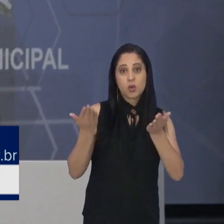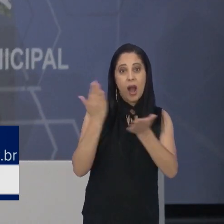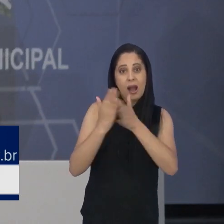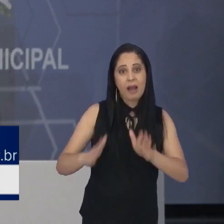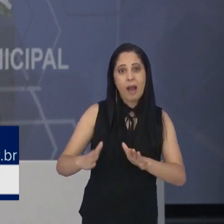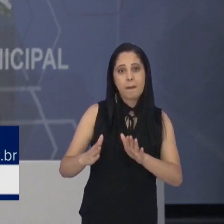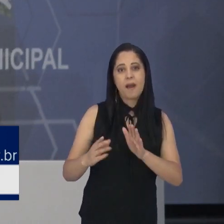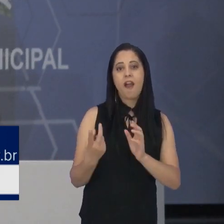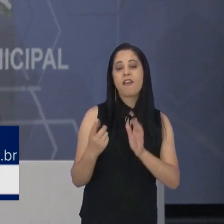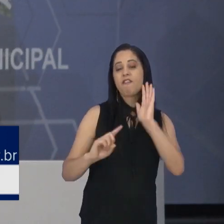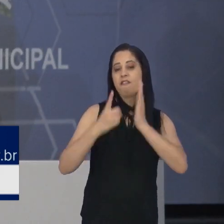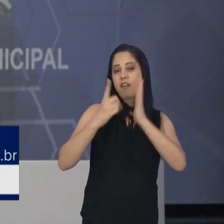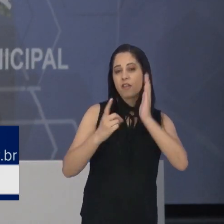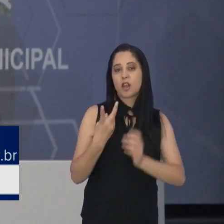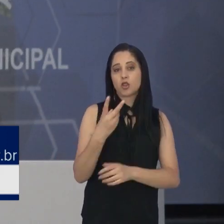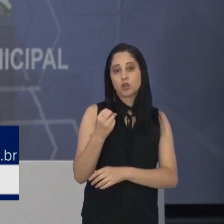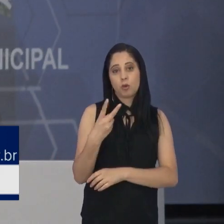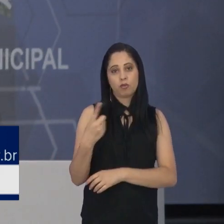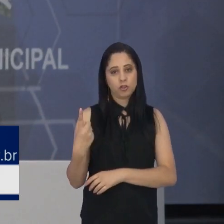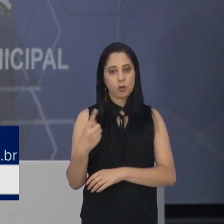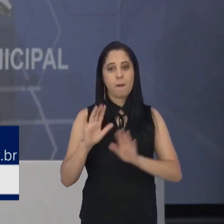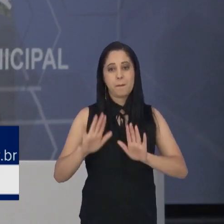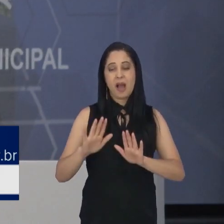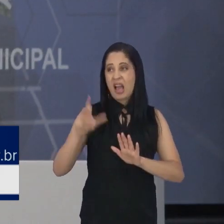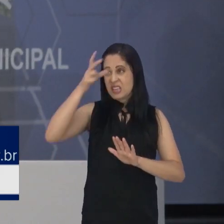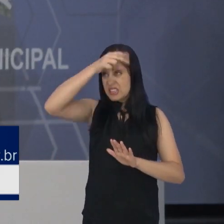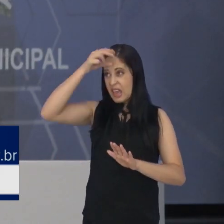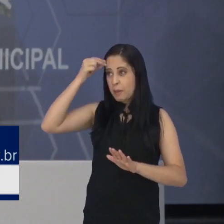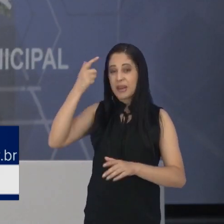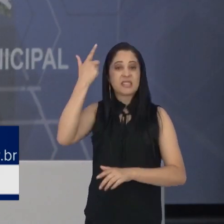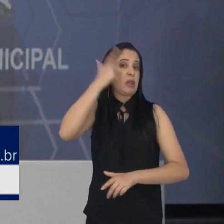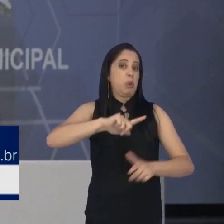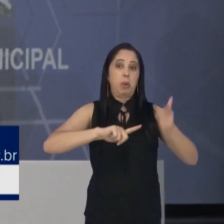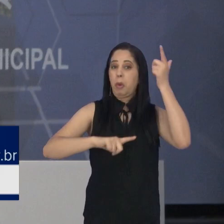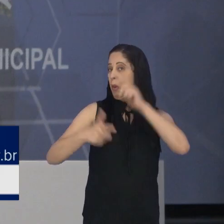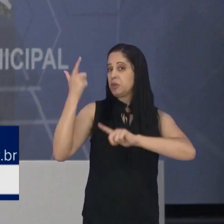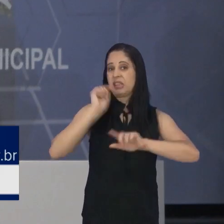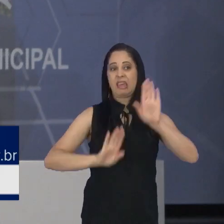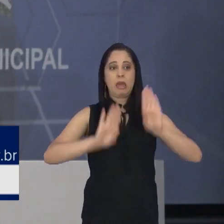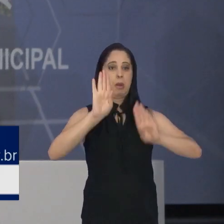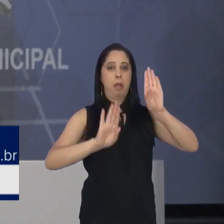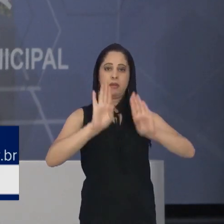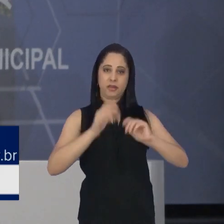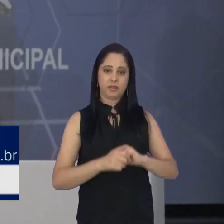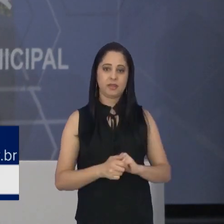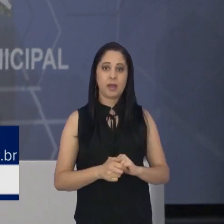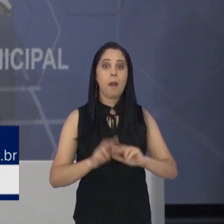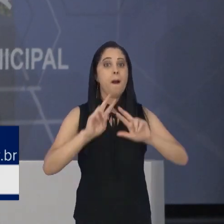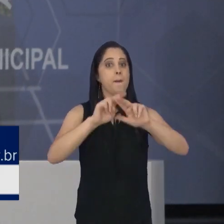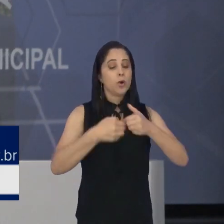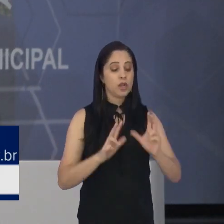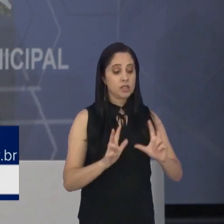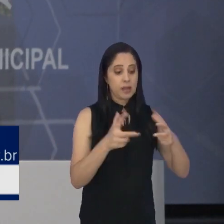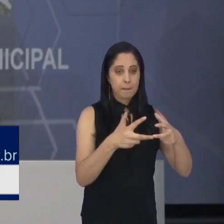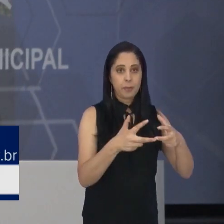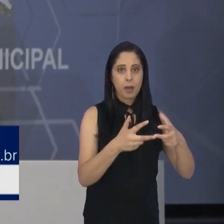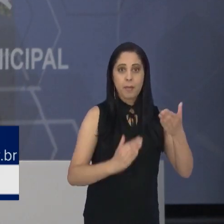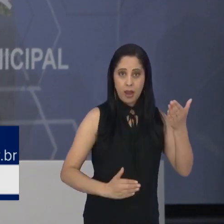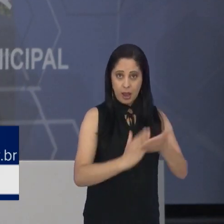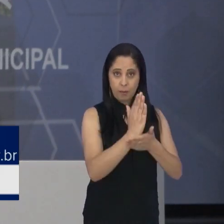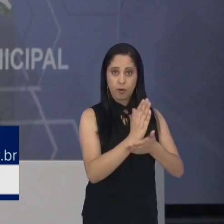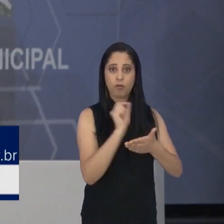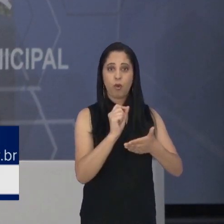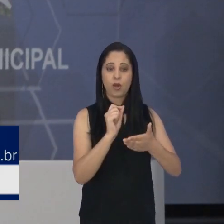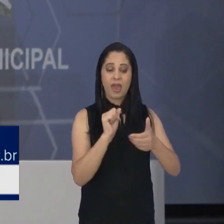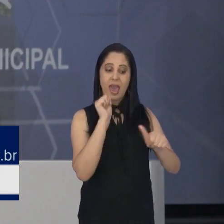2021. Com insucessos nas tentativas de licitação, no fim de dezembro de 2020, a Câmara aprovou uma alteração na norma